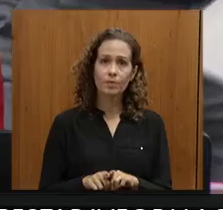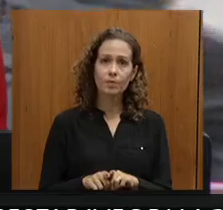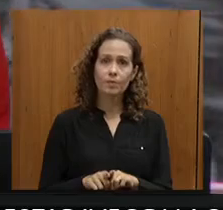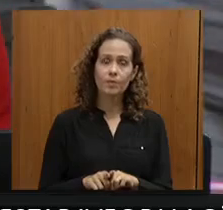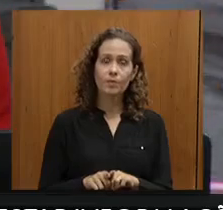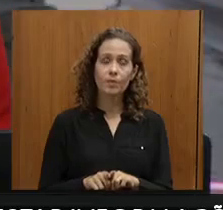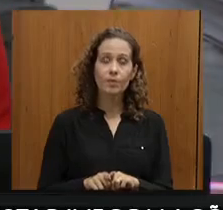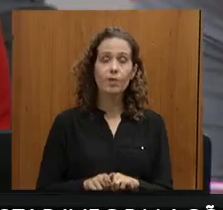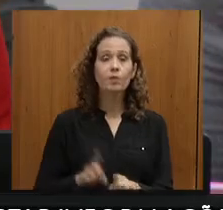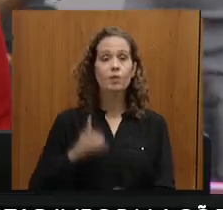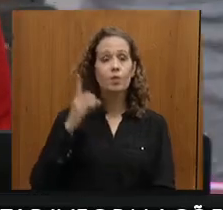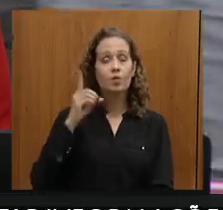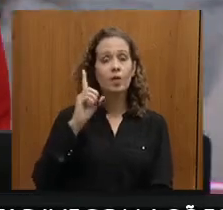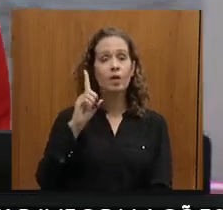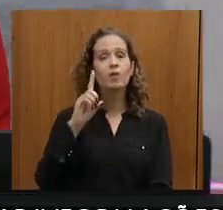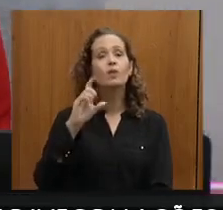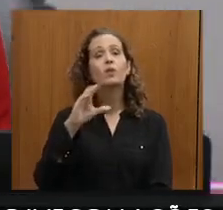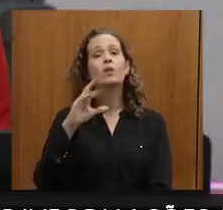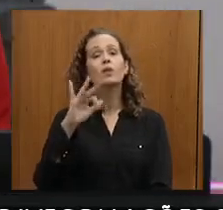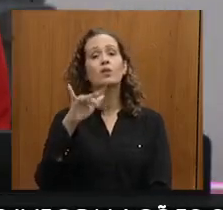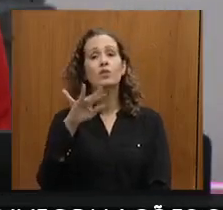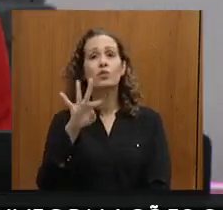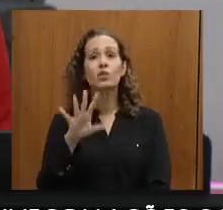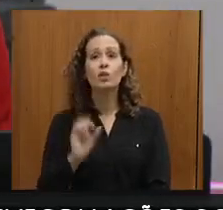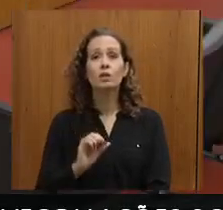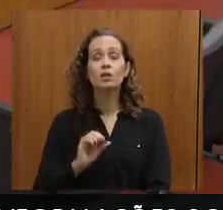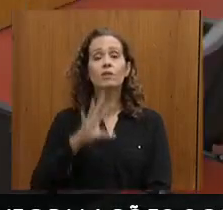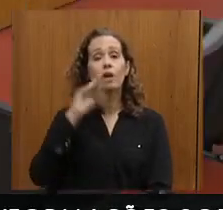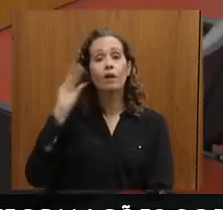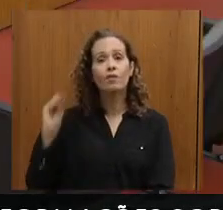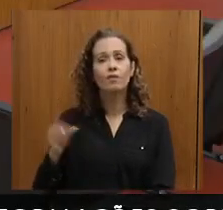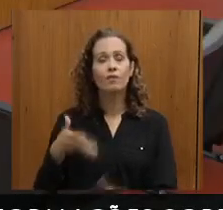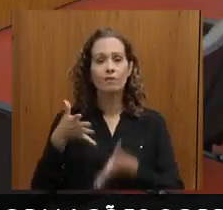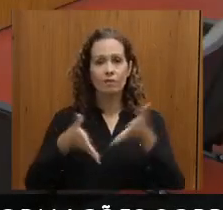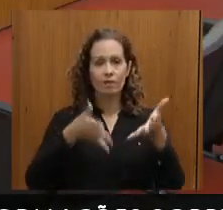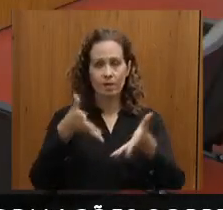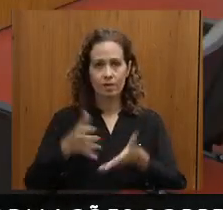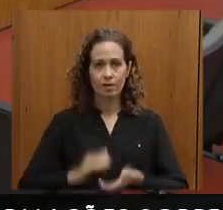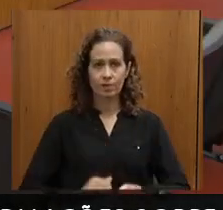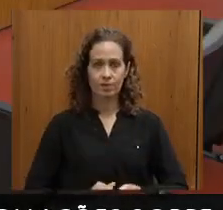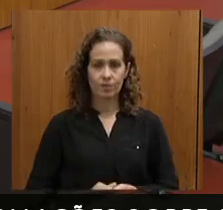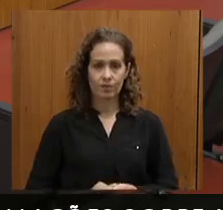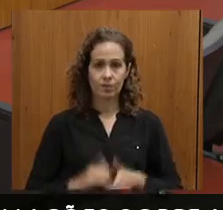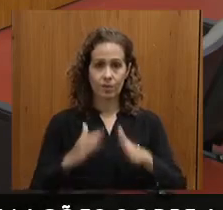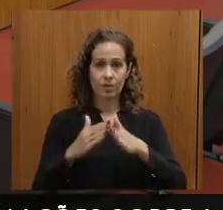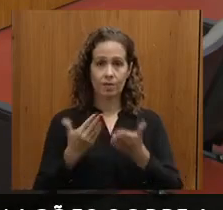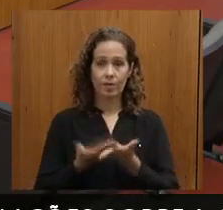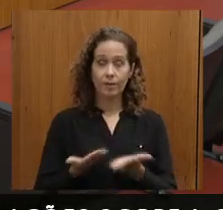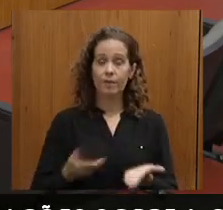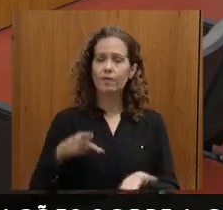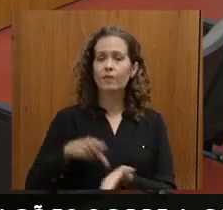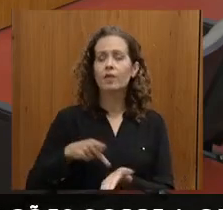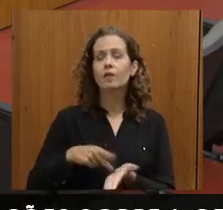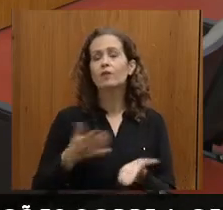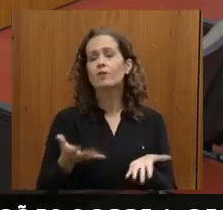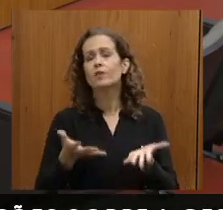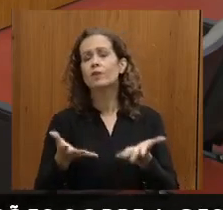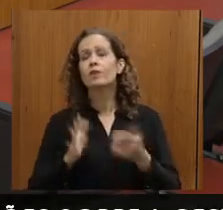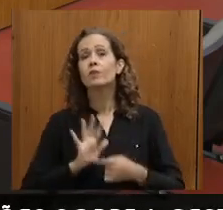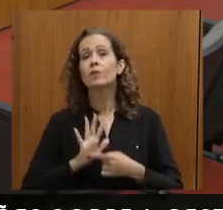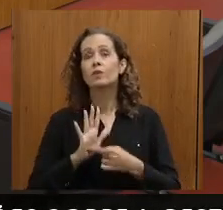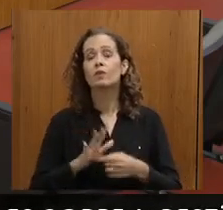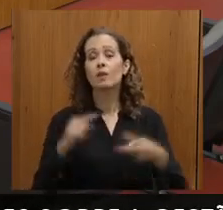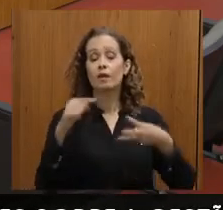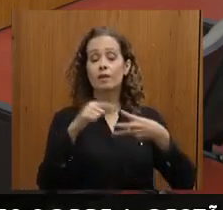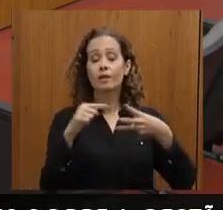Deputado Cristiano Silveira vai apresentar dois requerimentos oralmente. Com a palavra, deputado. Na verdade, eu gostaria, deputado, de apresentar